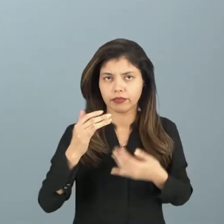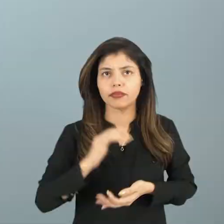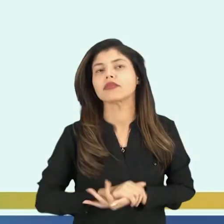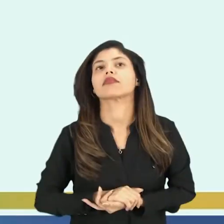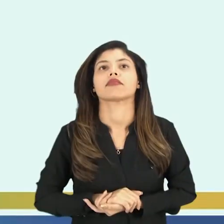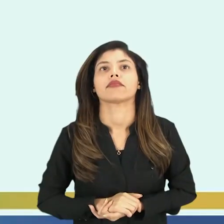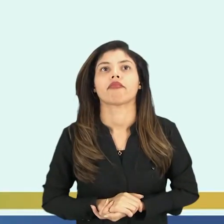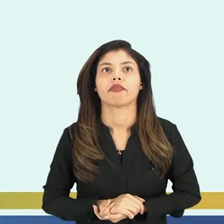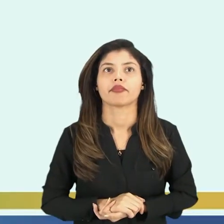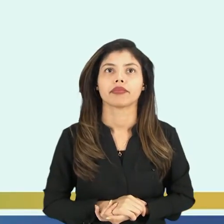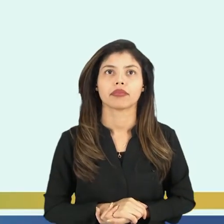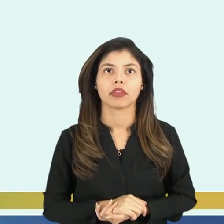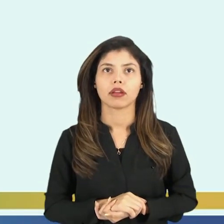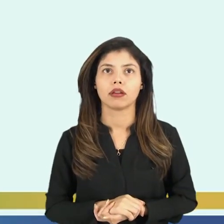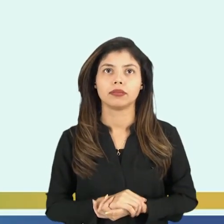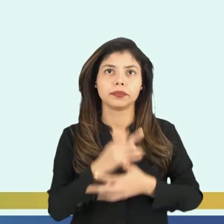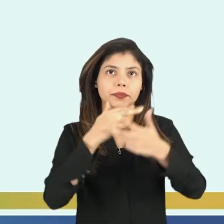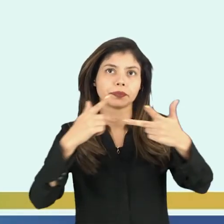informações.